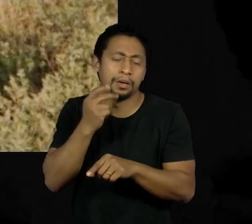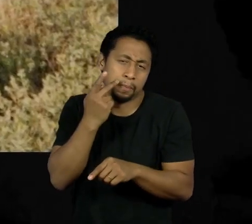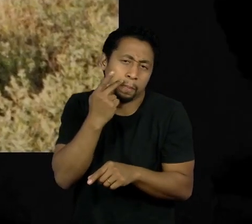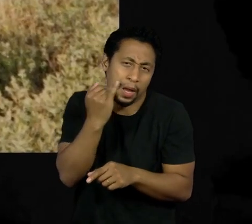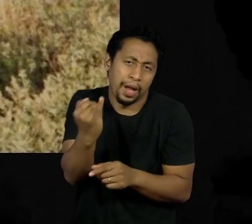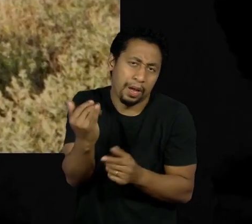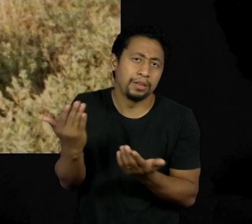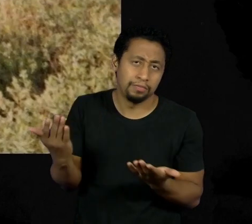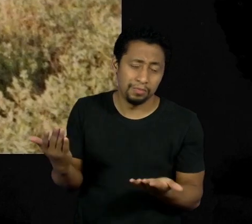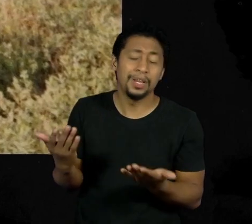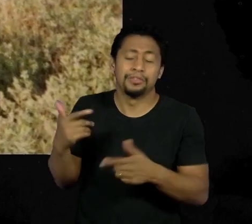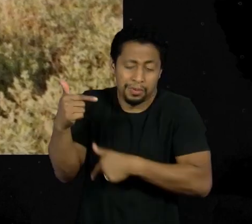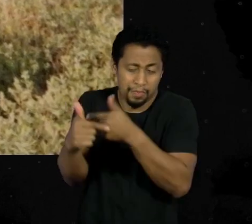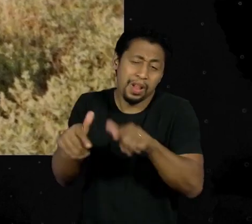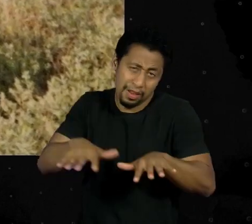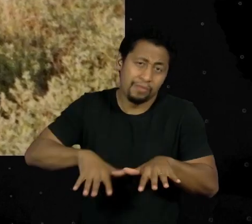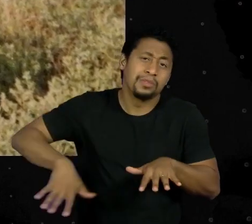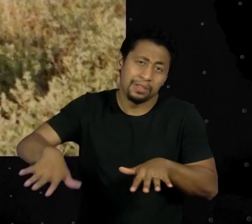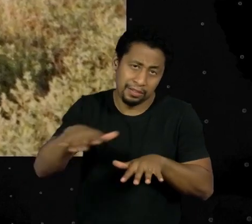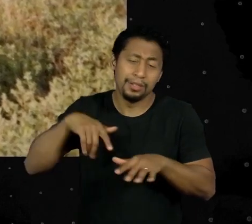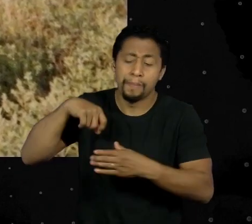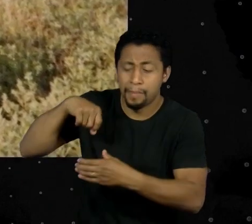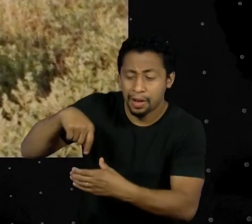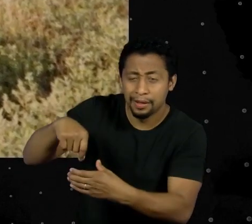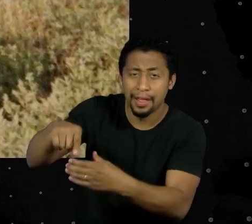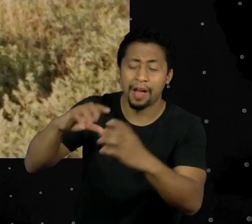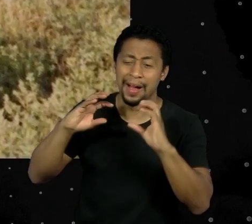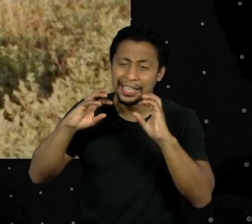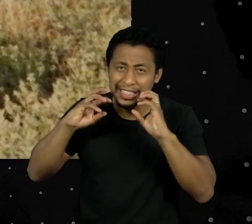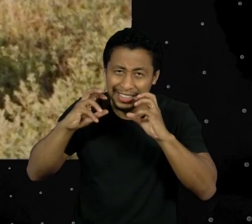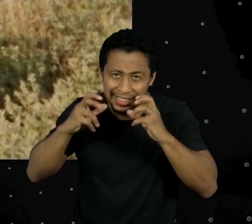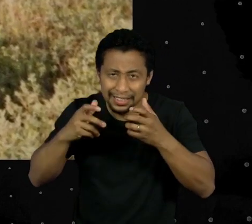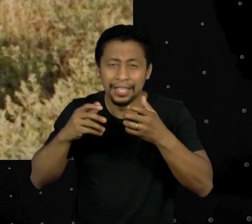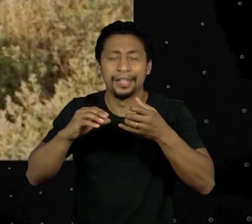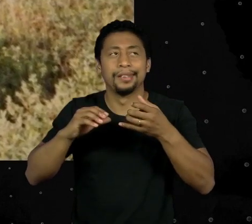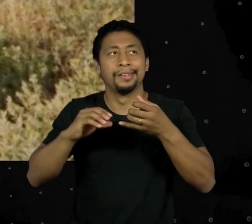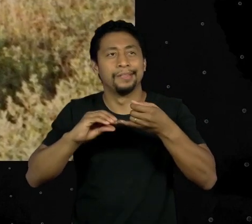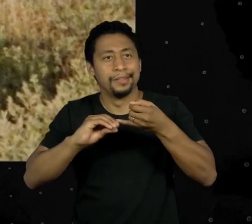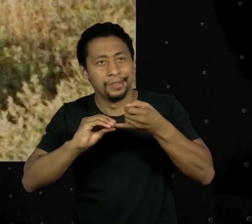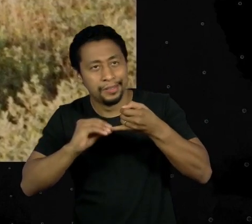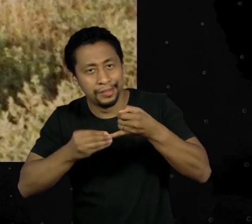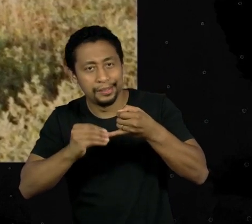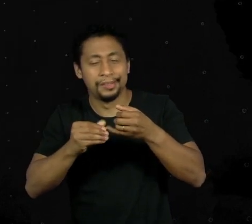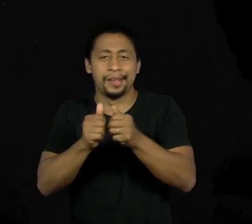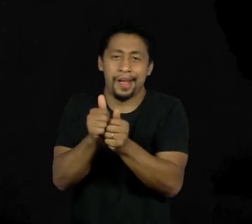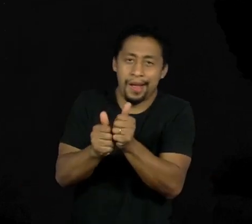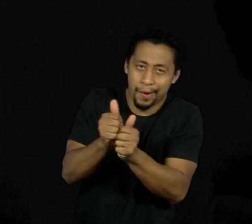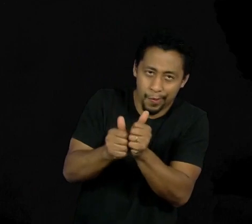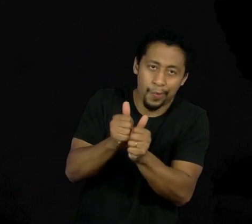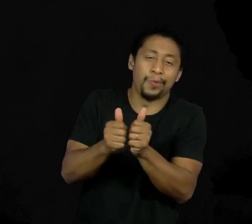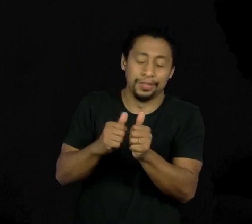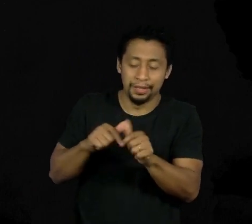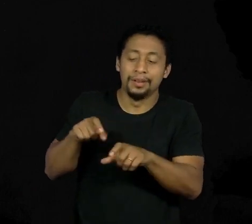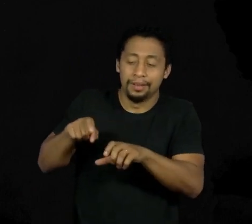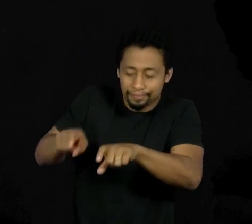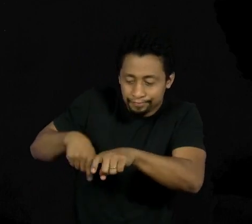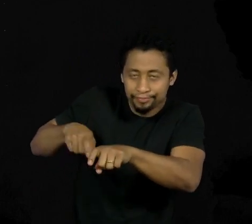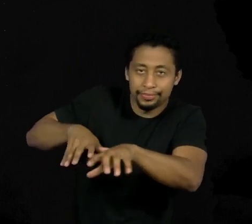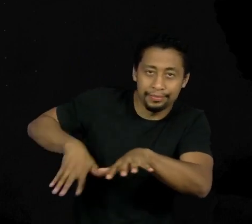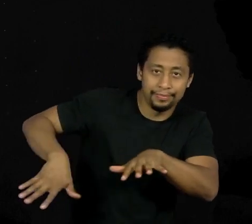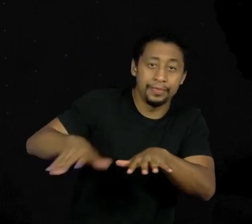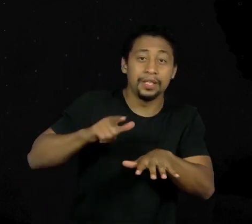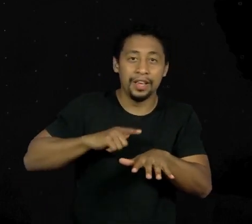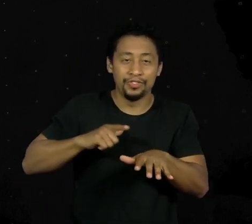plantava milho, feijão, arroz, tinha pé de café torrado, nós fazíamos aqui.